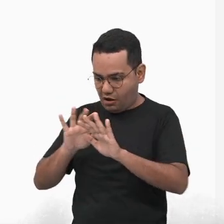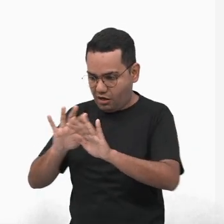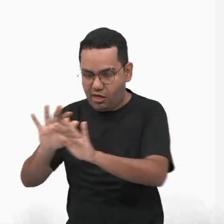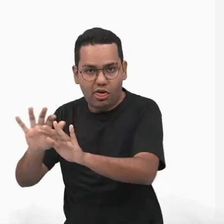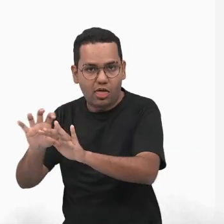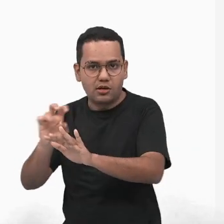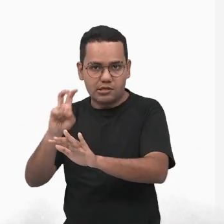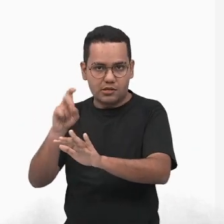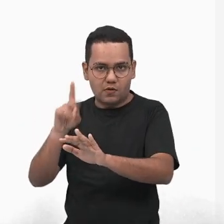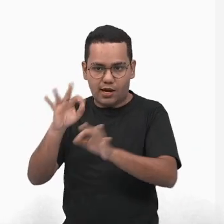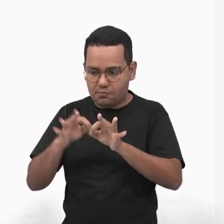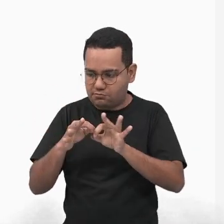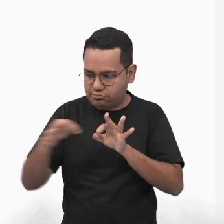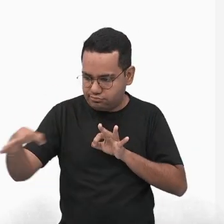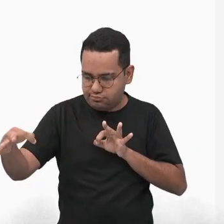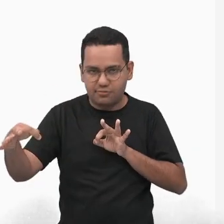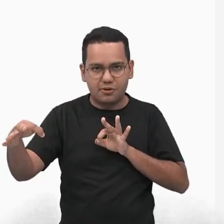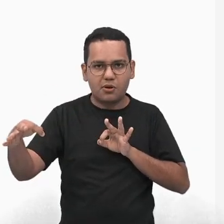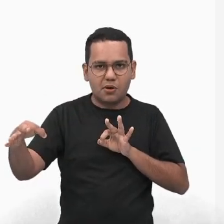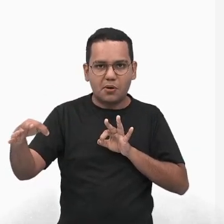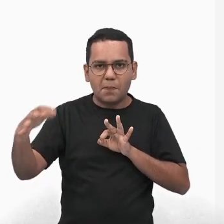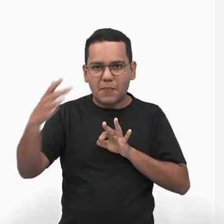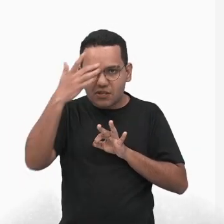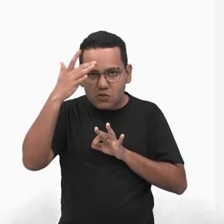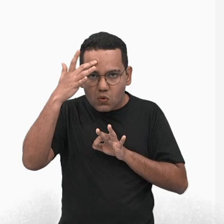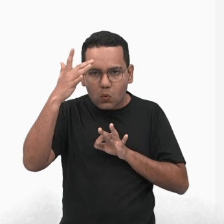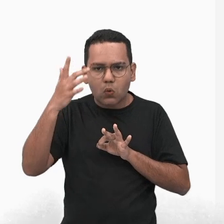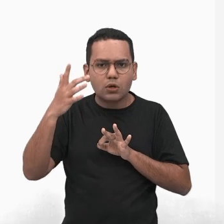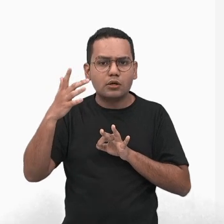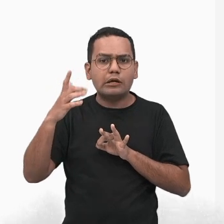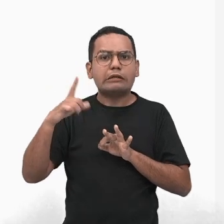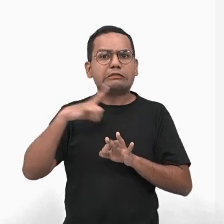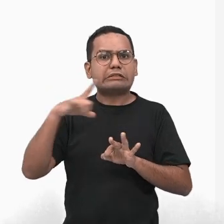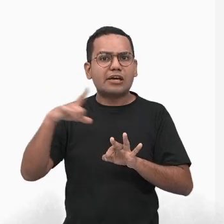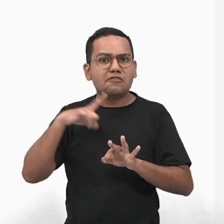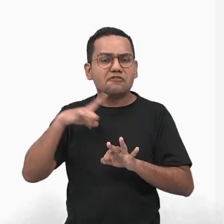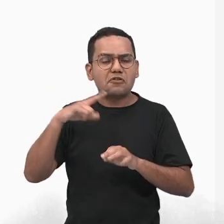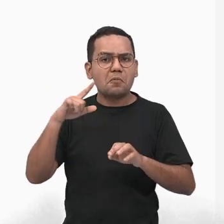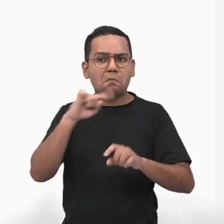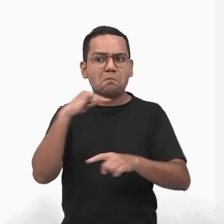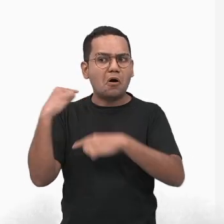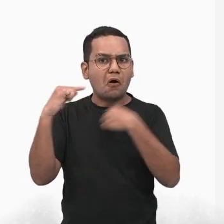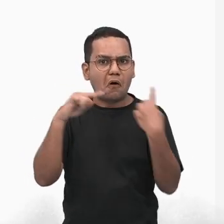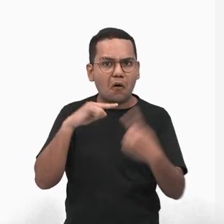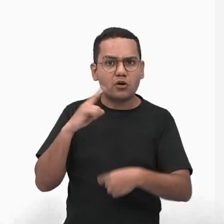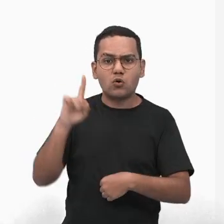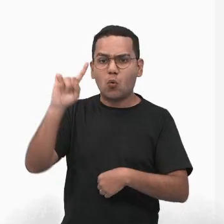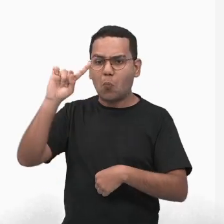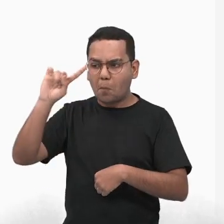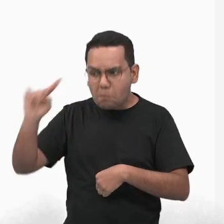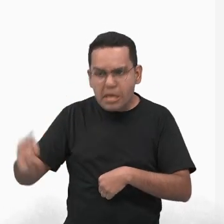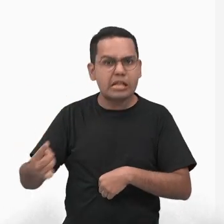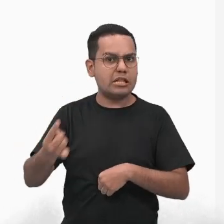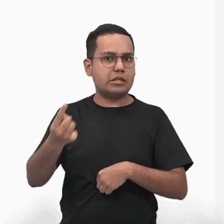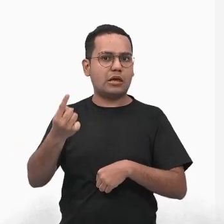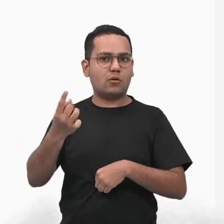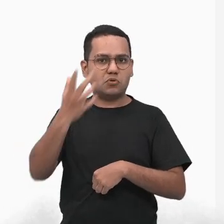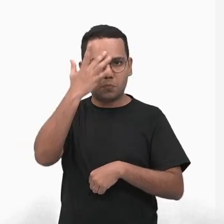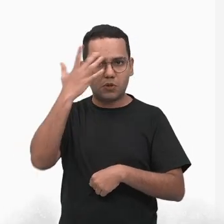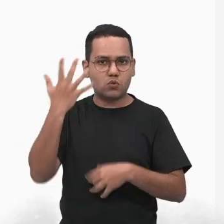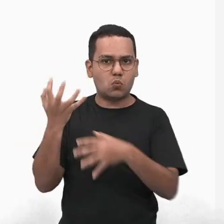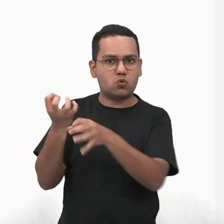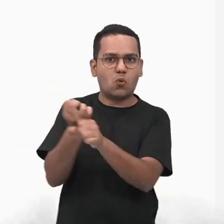essa forma de se fazer guerra se mostrou um verdadeiro entrave, porque não conseguiam